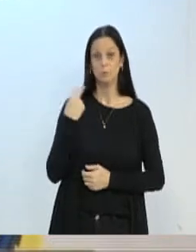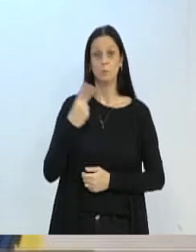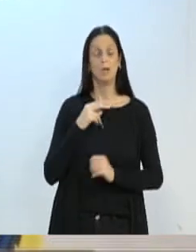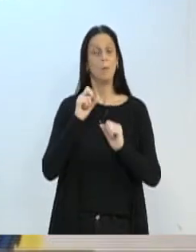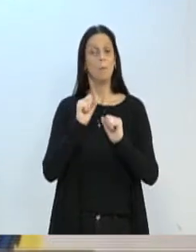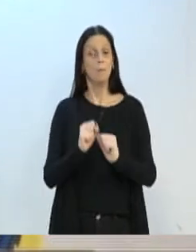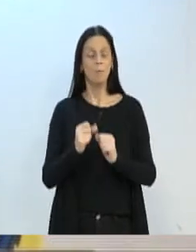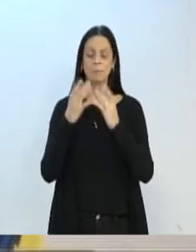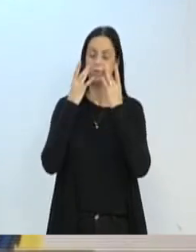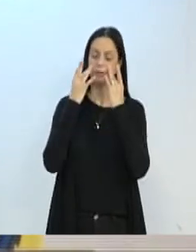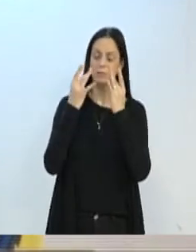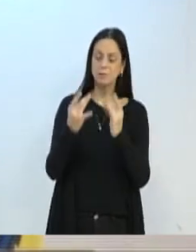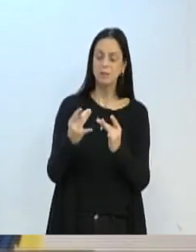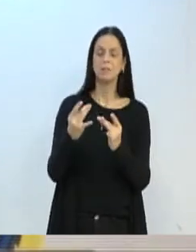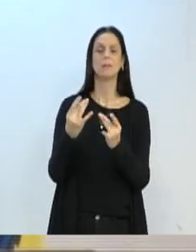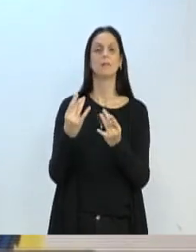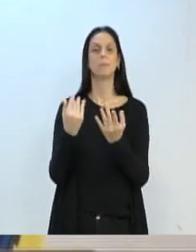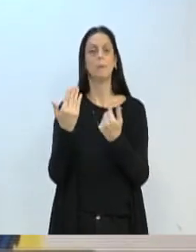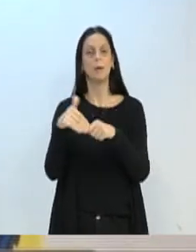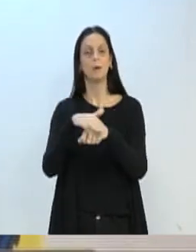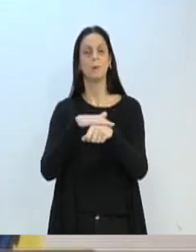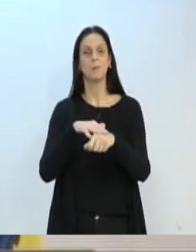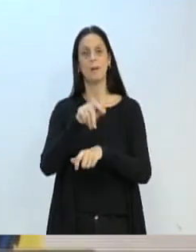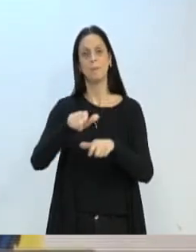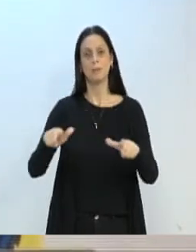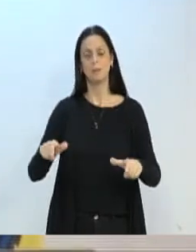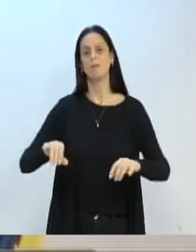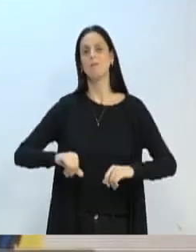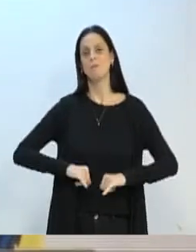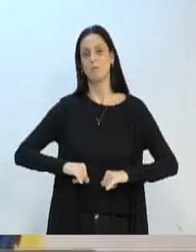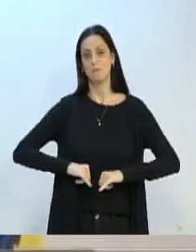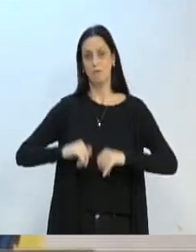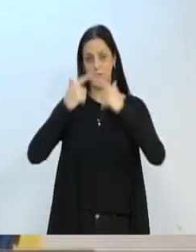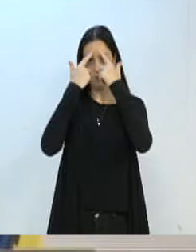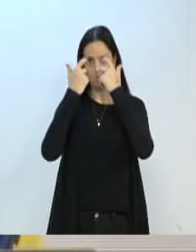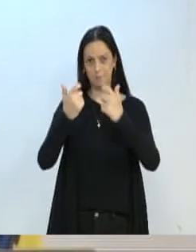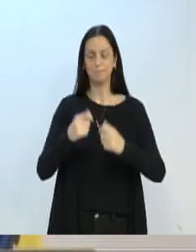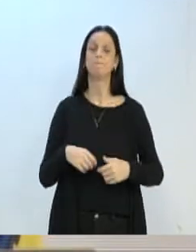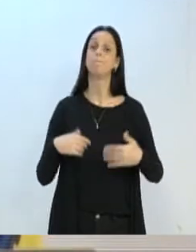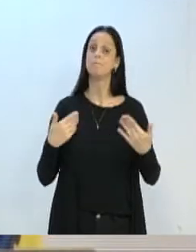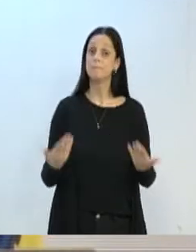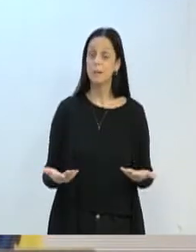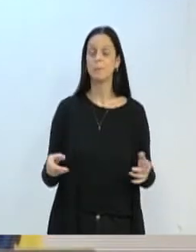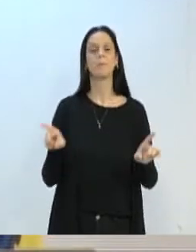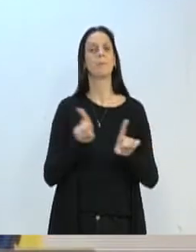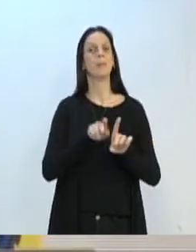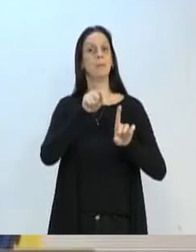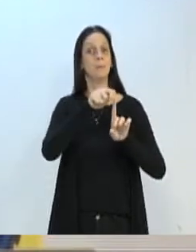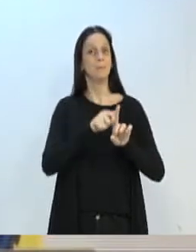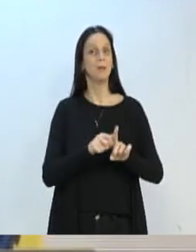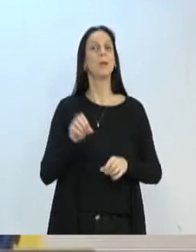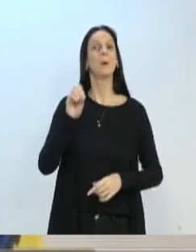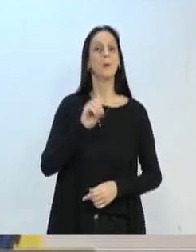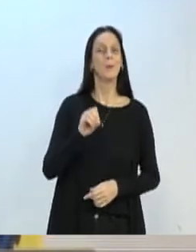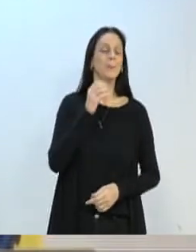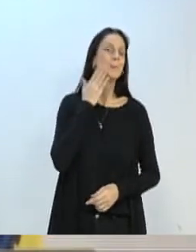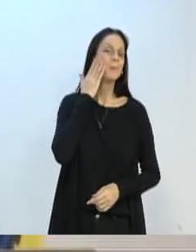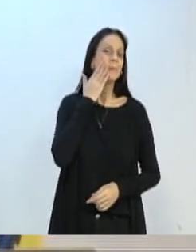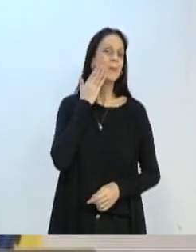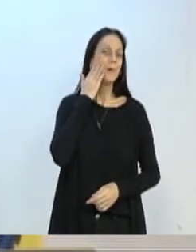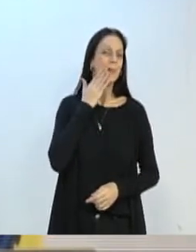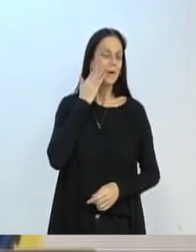as pessoas que necessitam de sair também não podemos esquecer o mês que nós estamos passando o mês do Outubro Rosa né